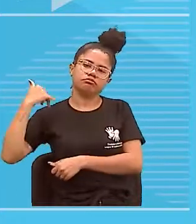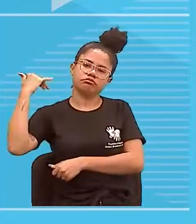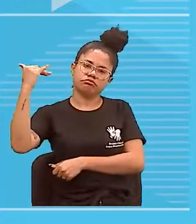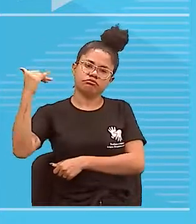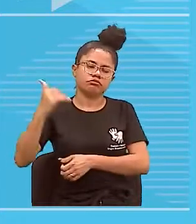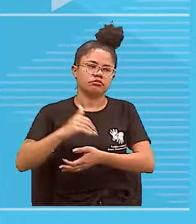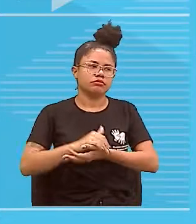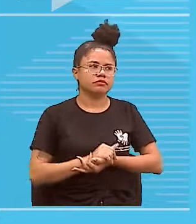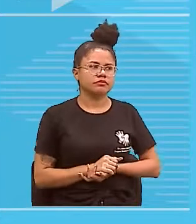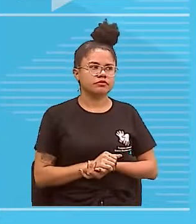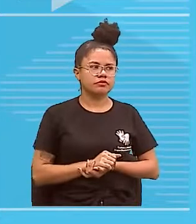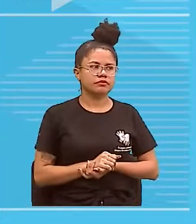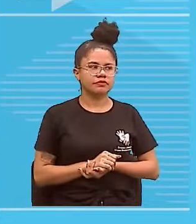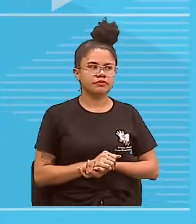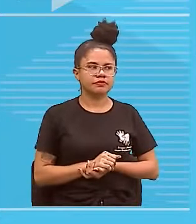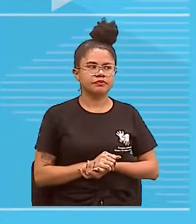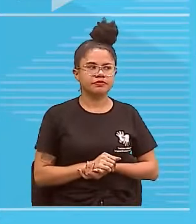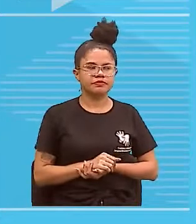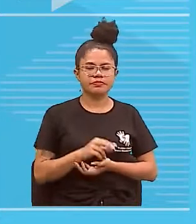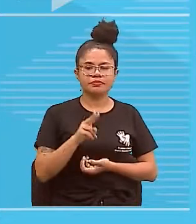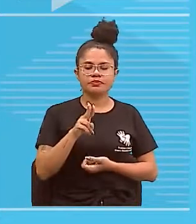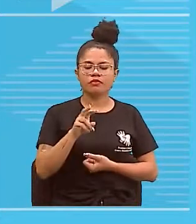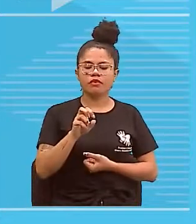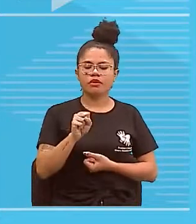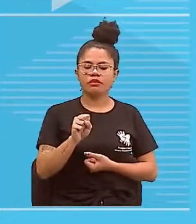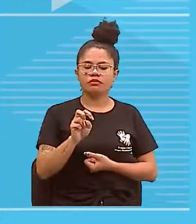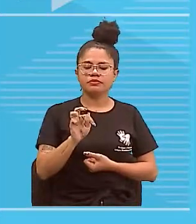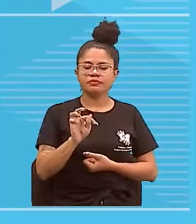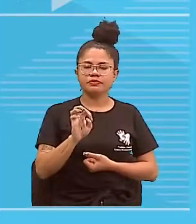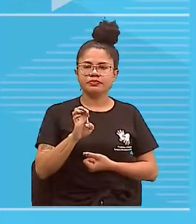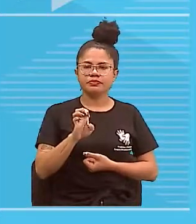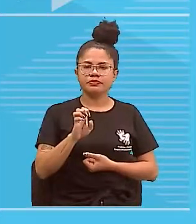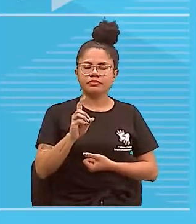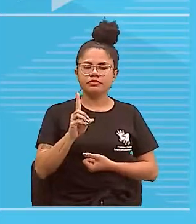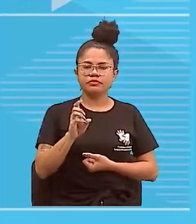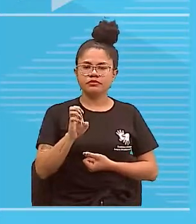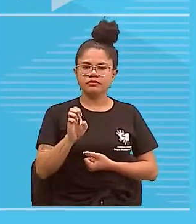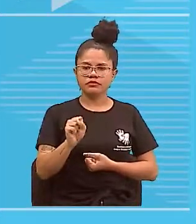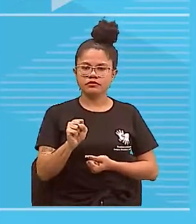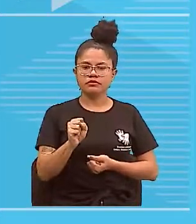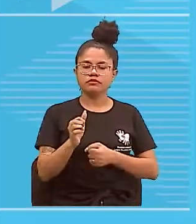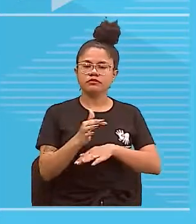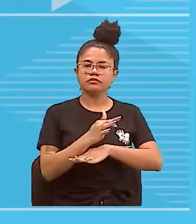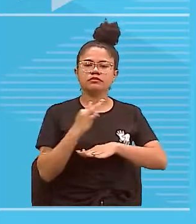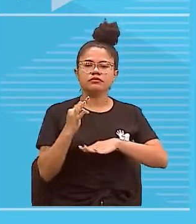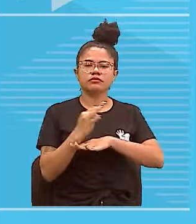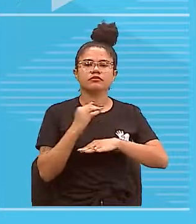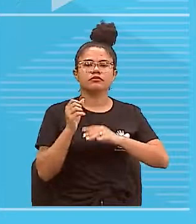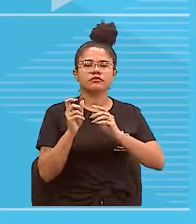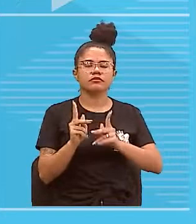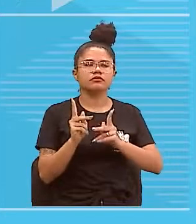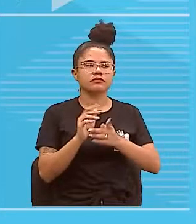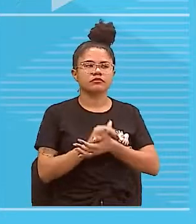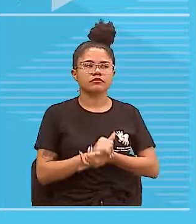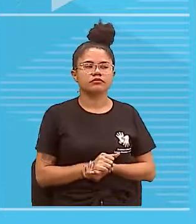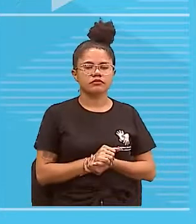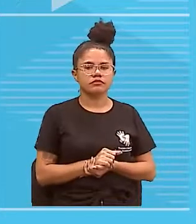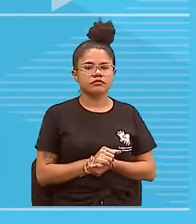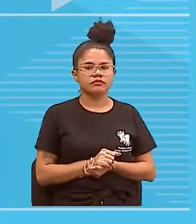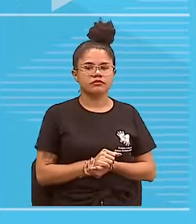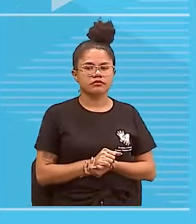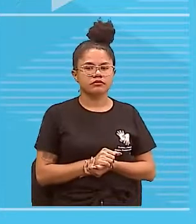eu usaria o os tênis que é o pronome de tratamento formal e ao plural dos e